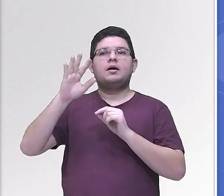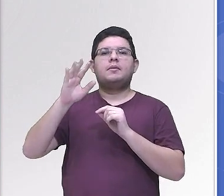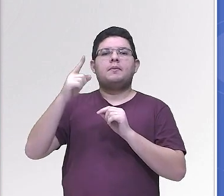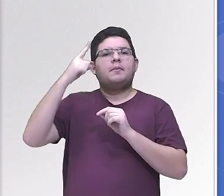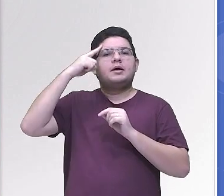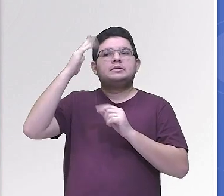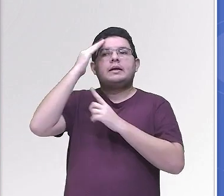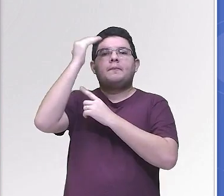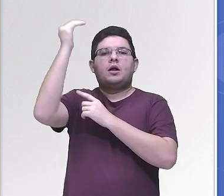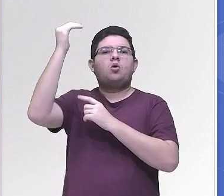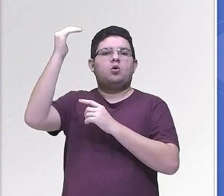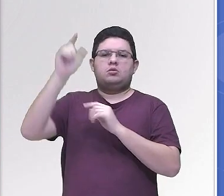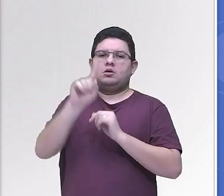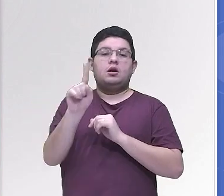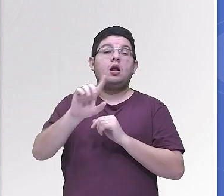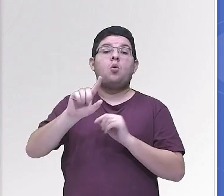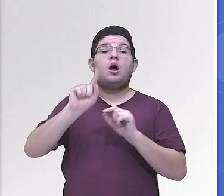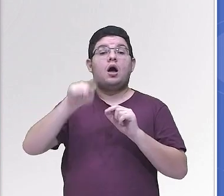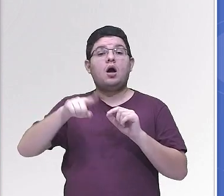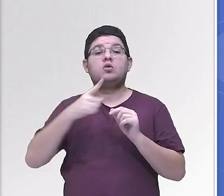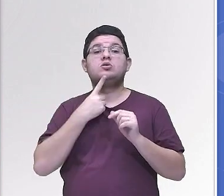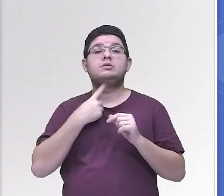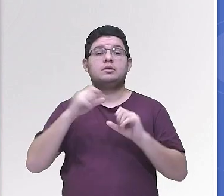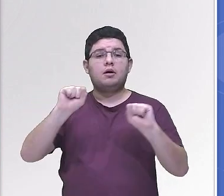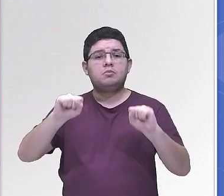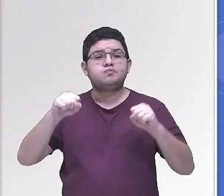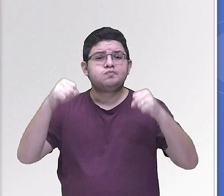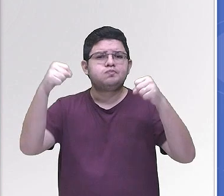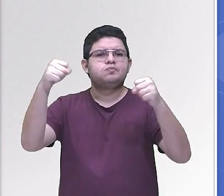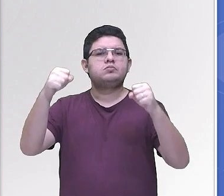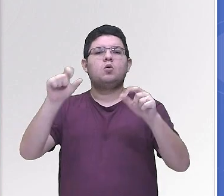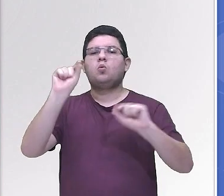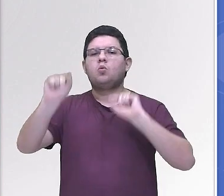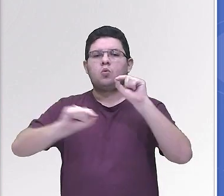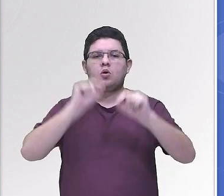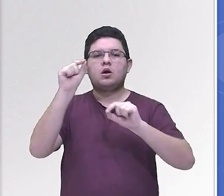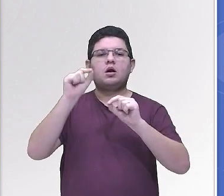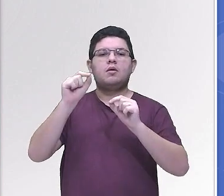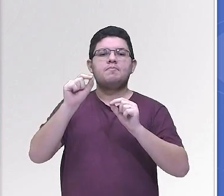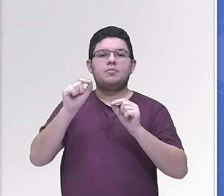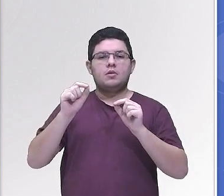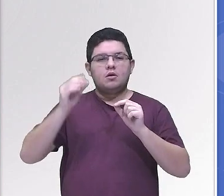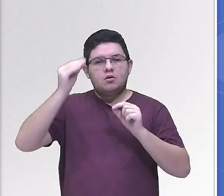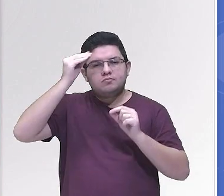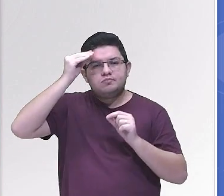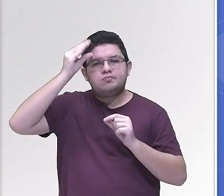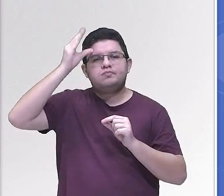de encontrá-la intensamente. Lembra que eu falei para vocês, quando perguntaram